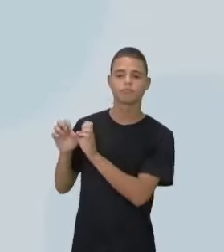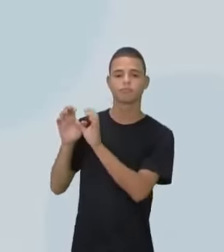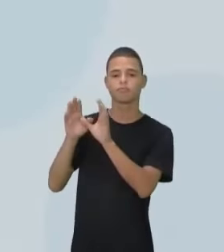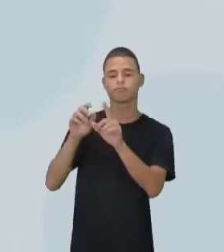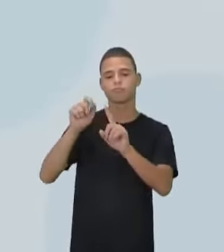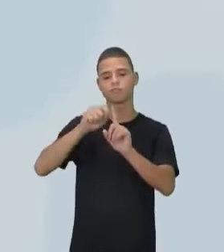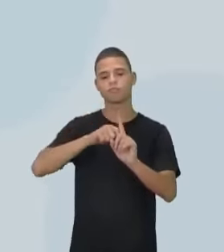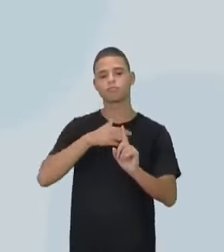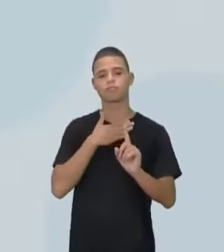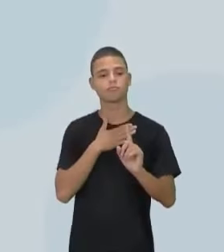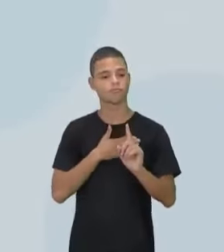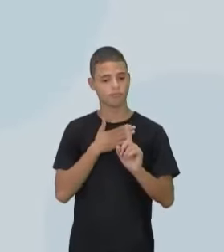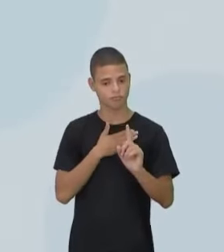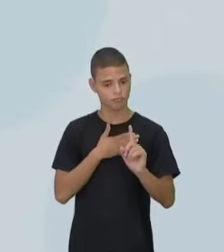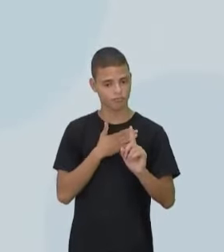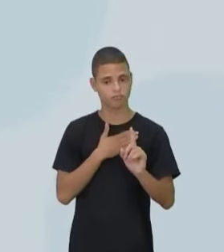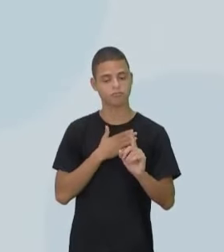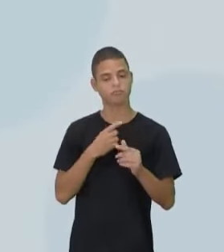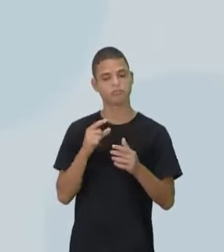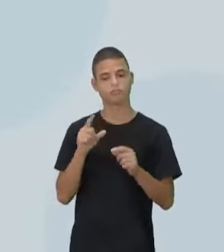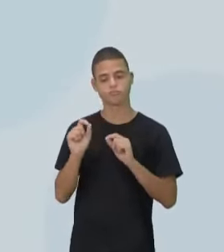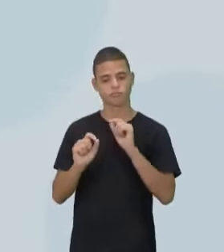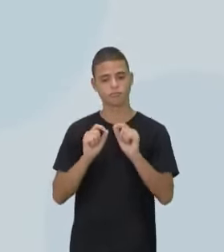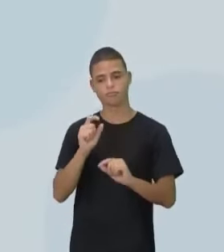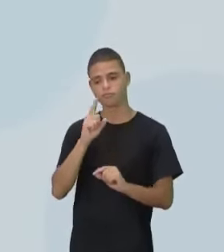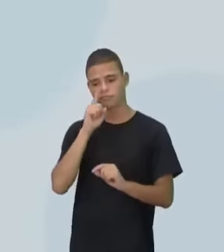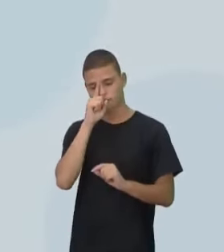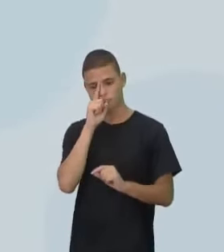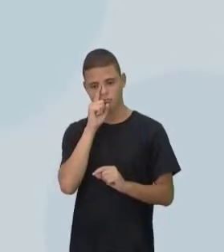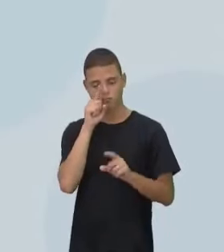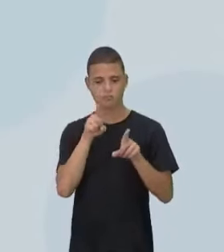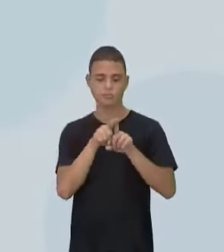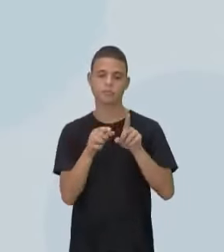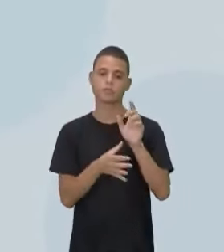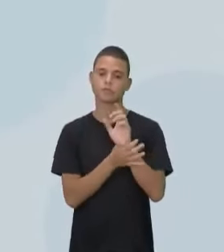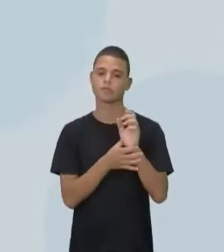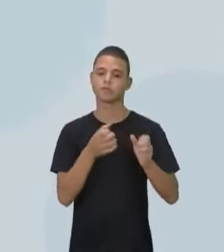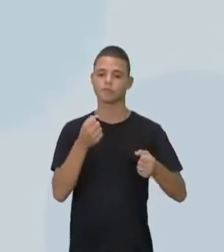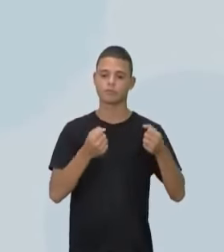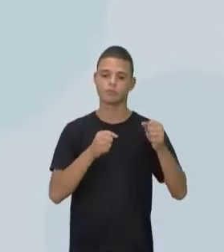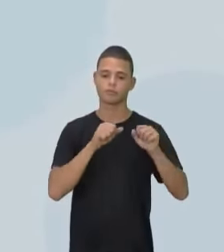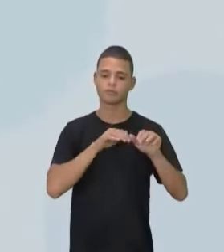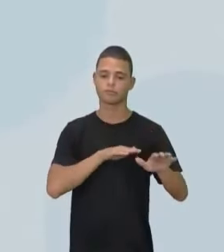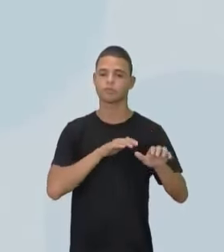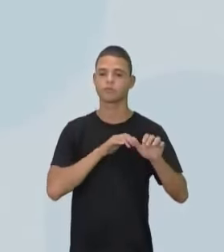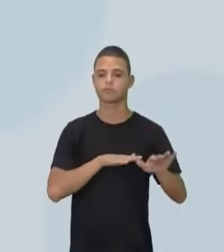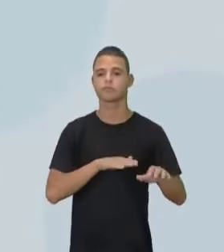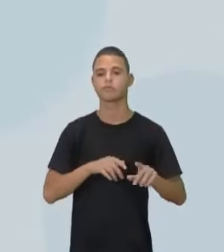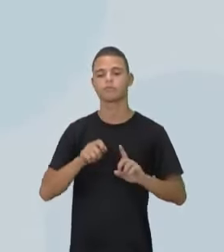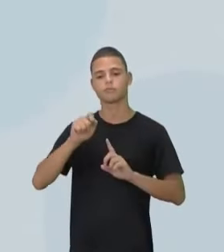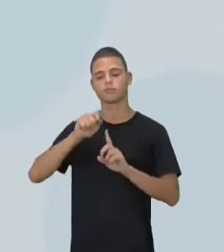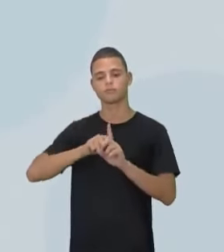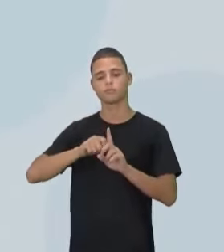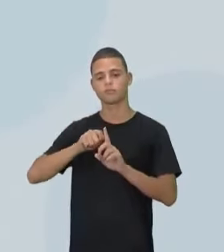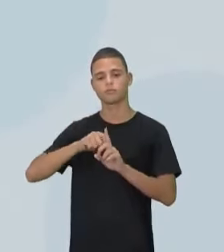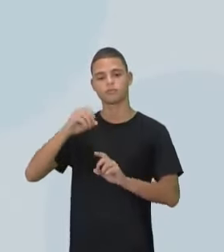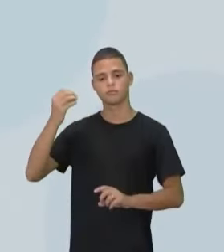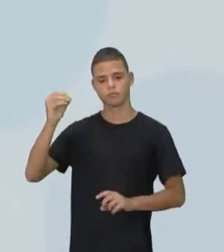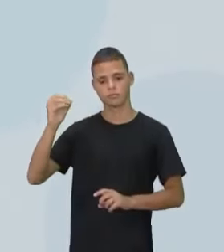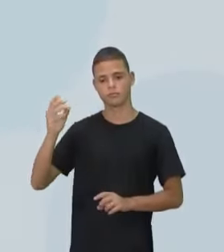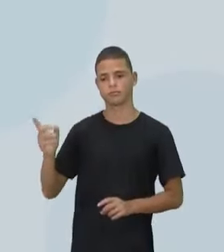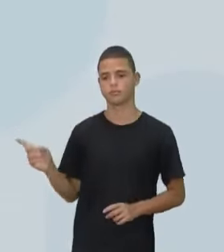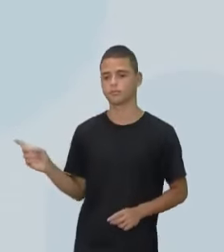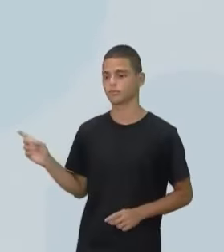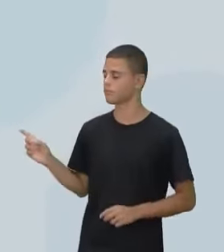teremos a trilha 3, riscos tecnológicos e segurança no trânsito. E, por fim, em outubro, nós teremos a temática da